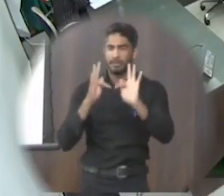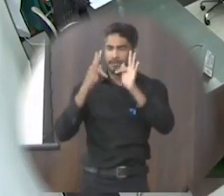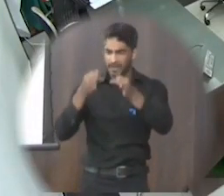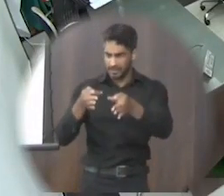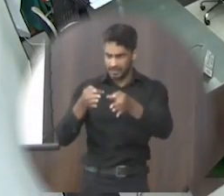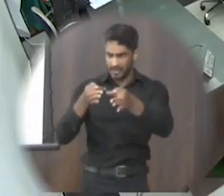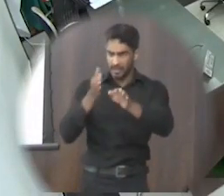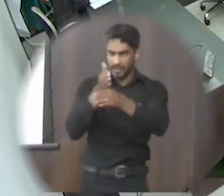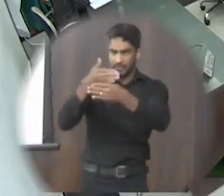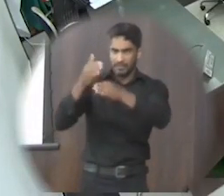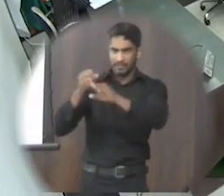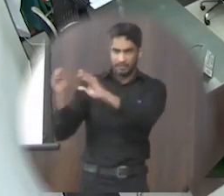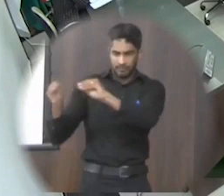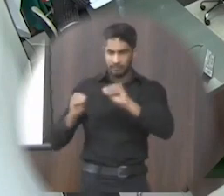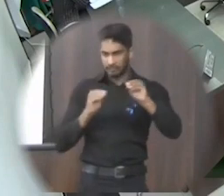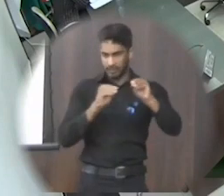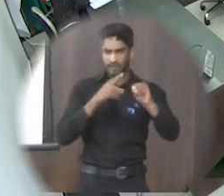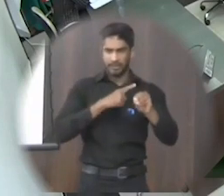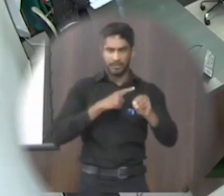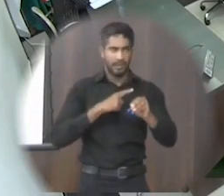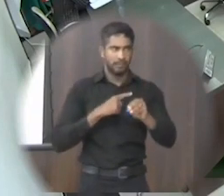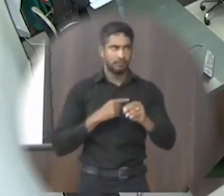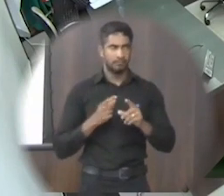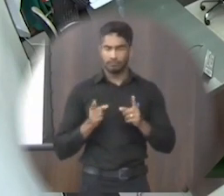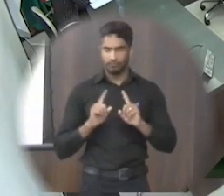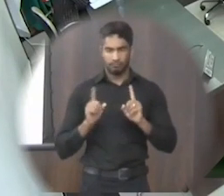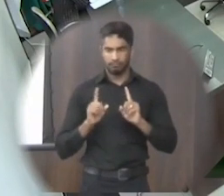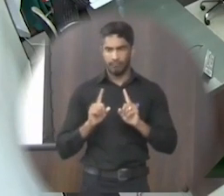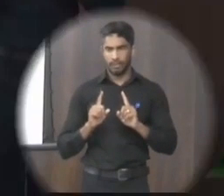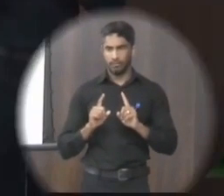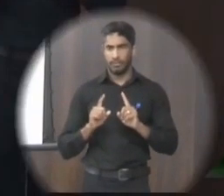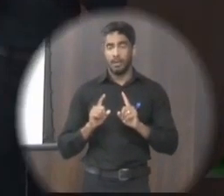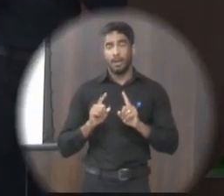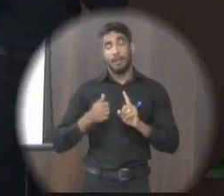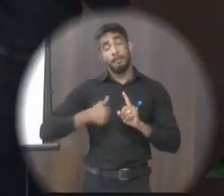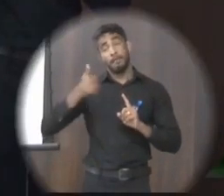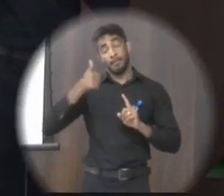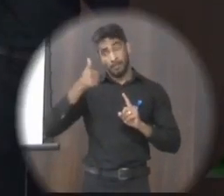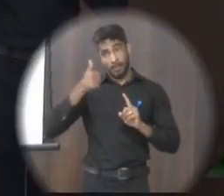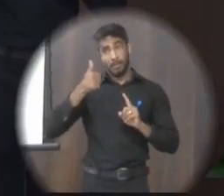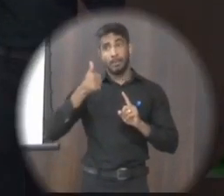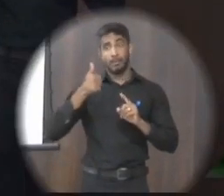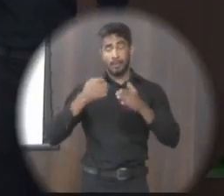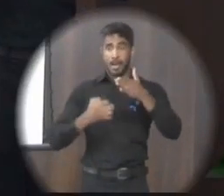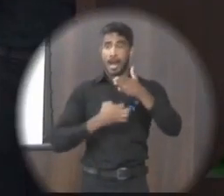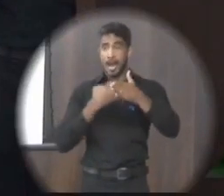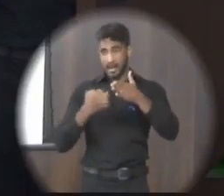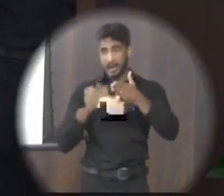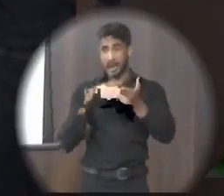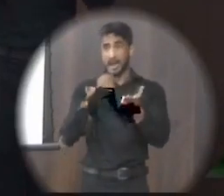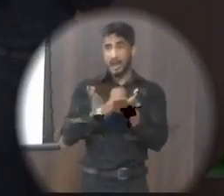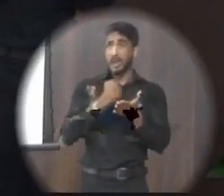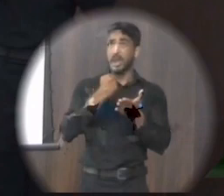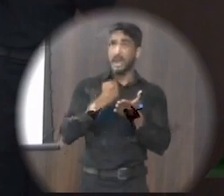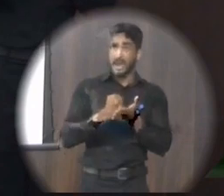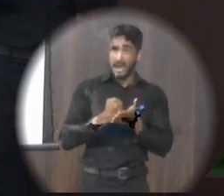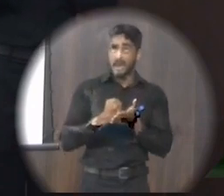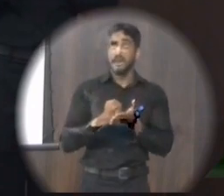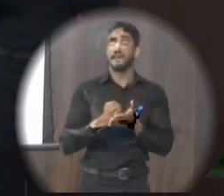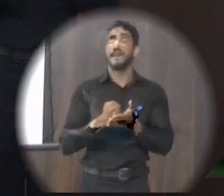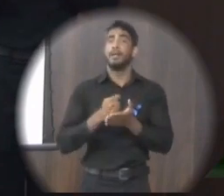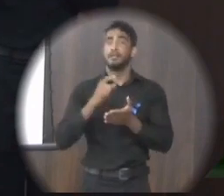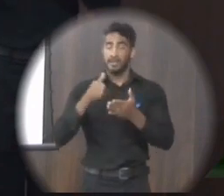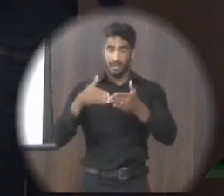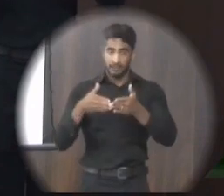para mudança para lá? Não, a princípio, a empresa, assim que contratado, os envelopes